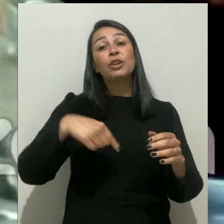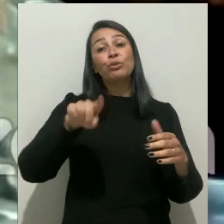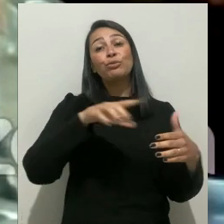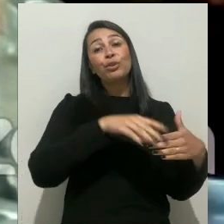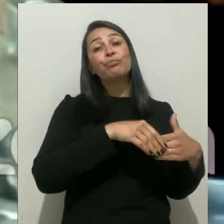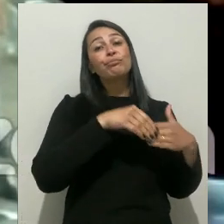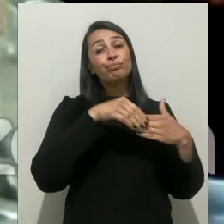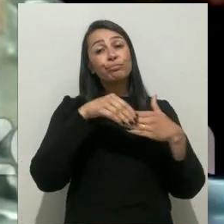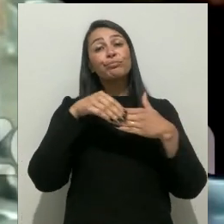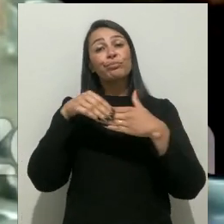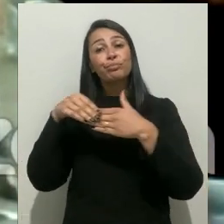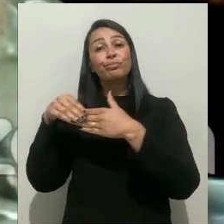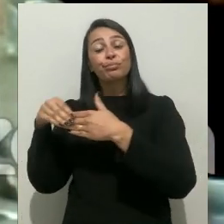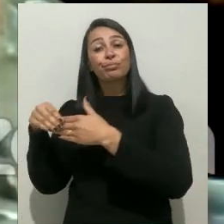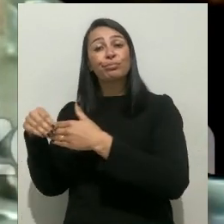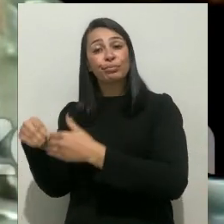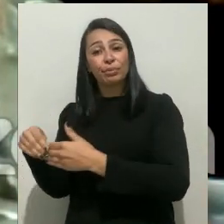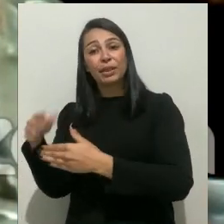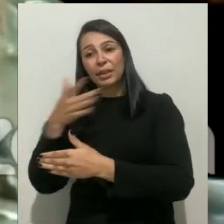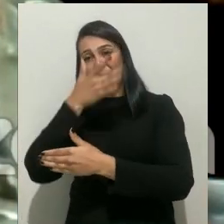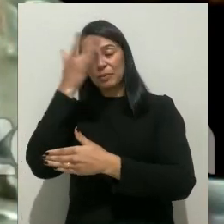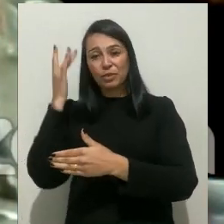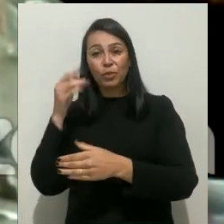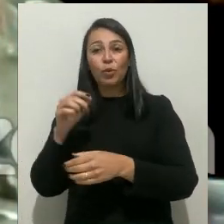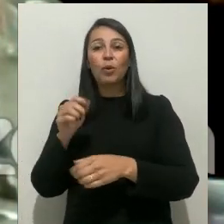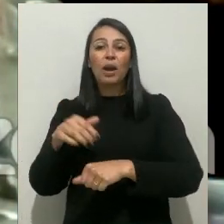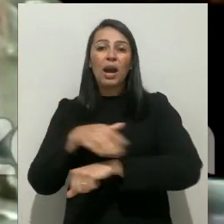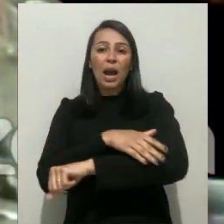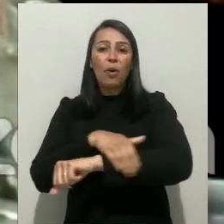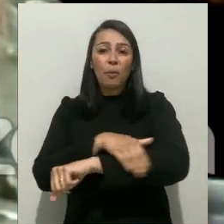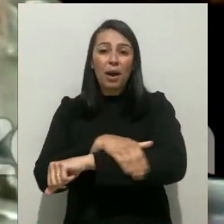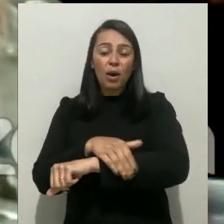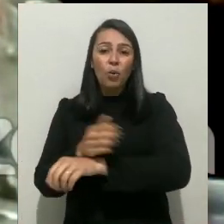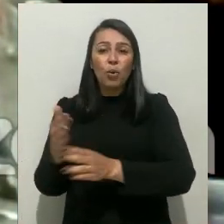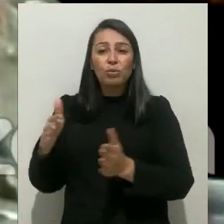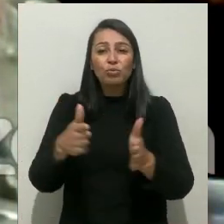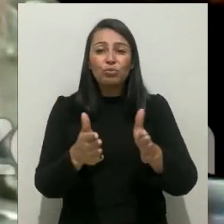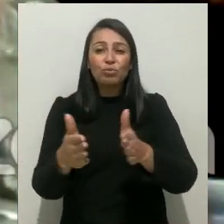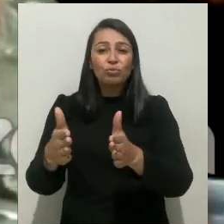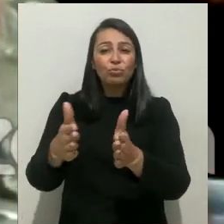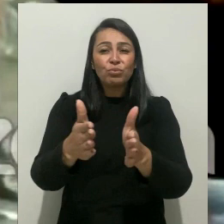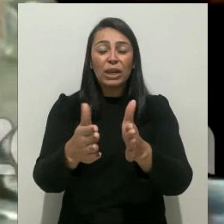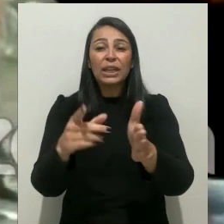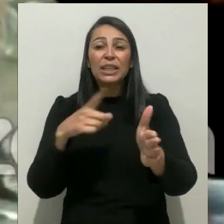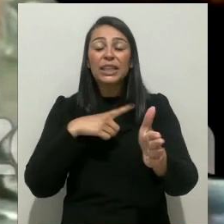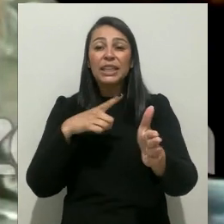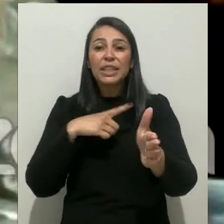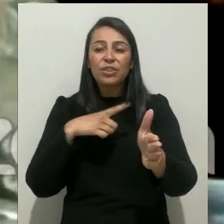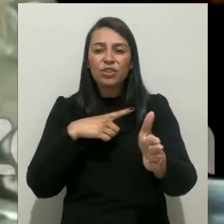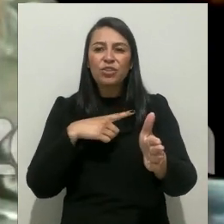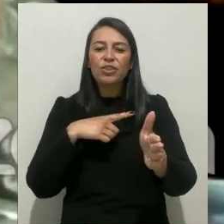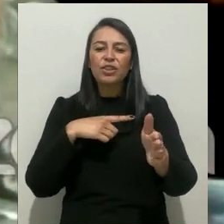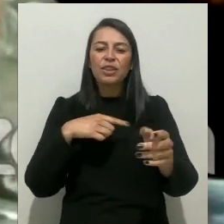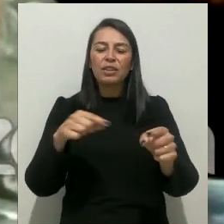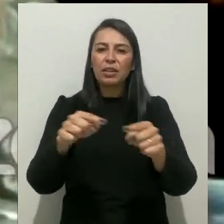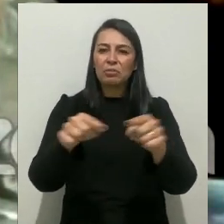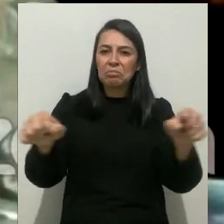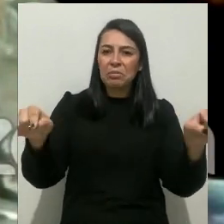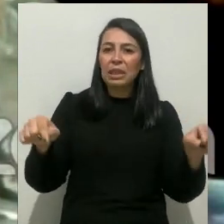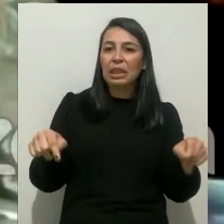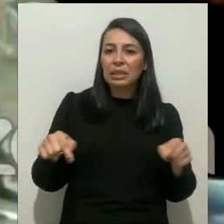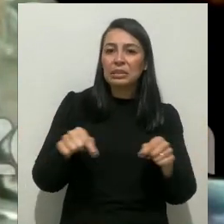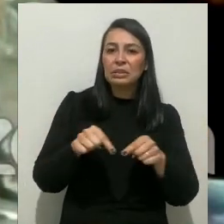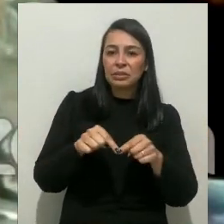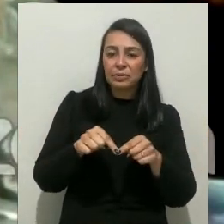meu possível salvador a uma pequena rua do Boulevard Saint-Germain, onde se achava instalado o Cercle de Maçons et Tailleurs de